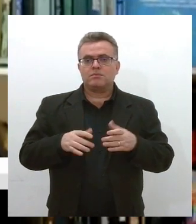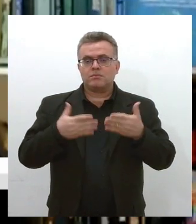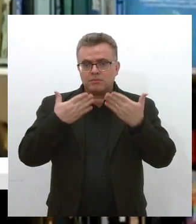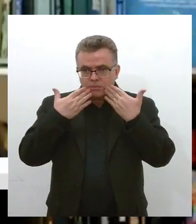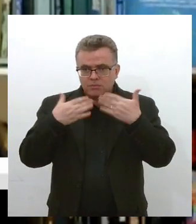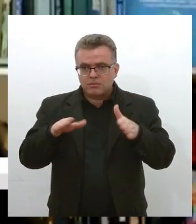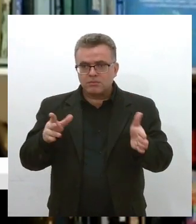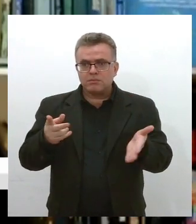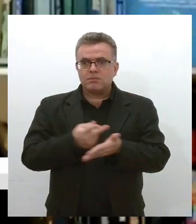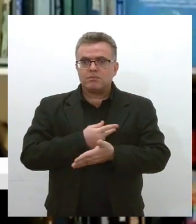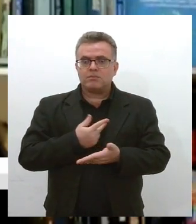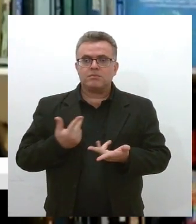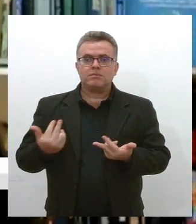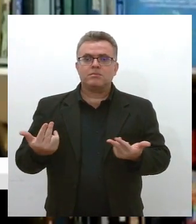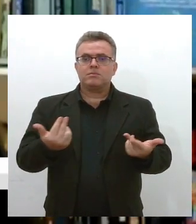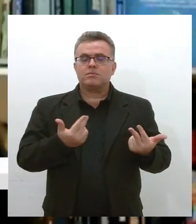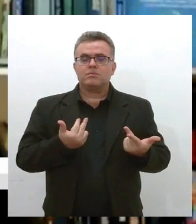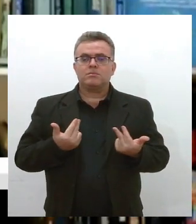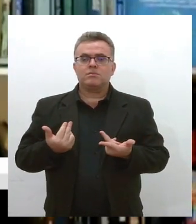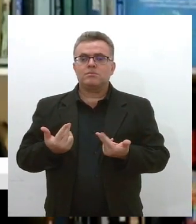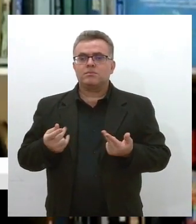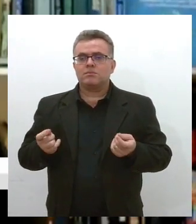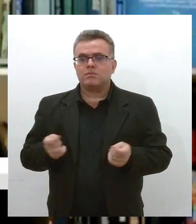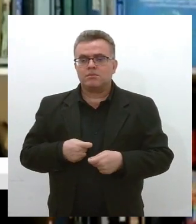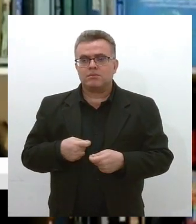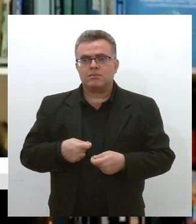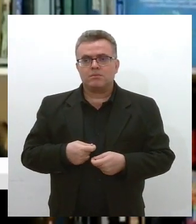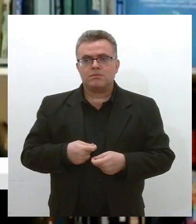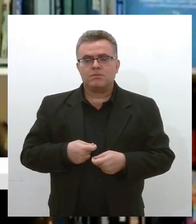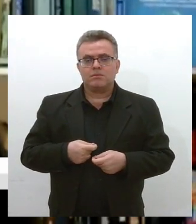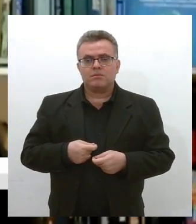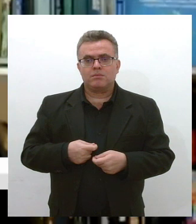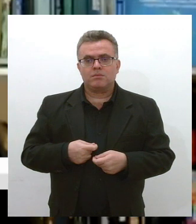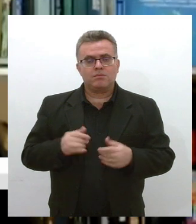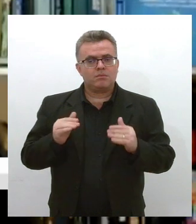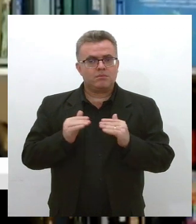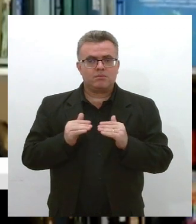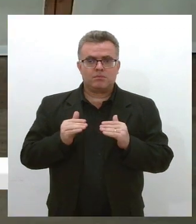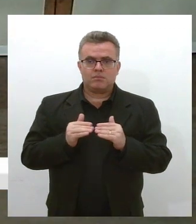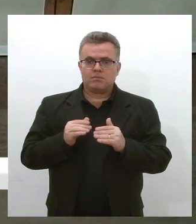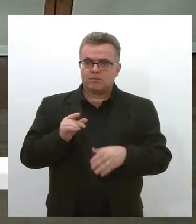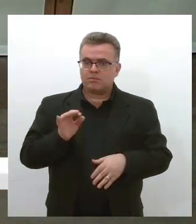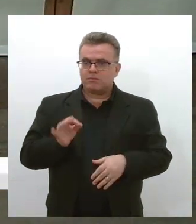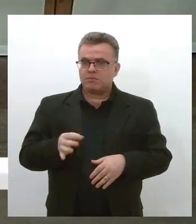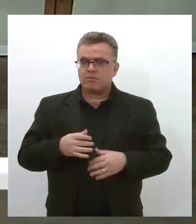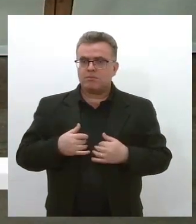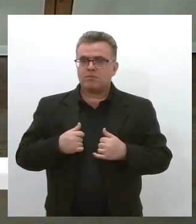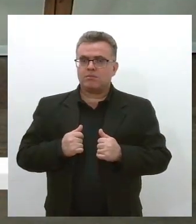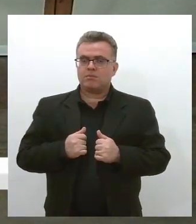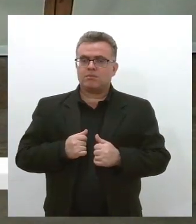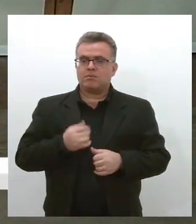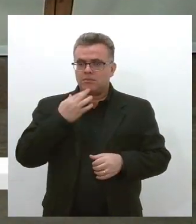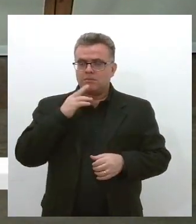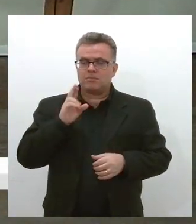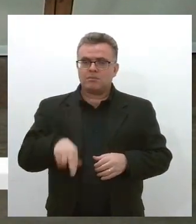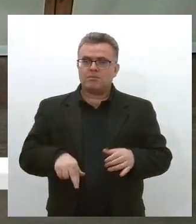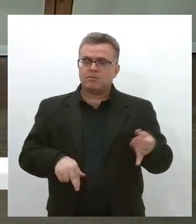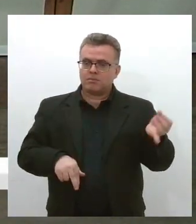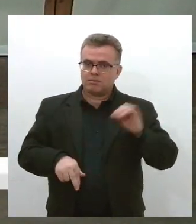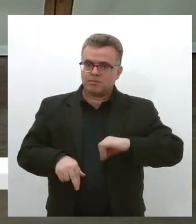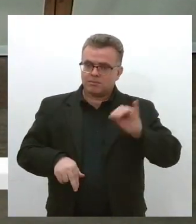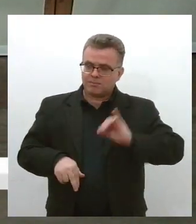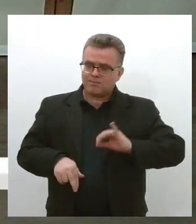todo mundo, né? E que faz parte. Sim, é importante, né? É